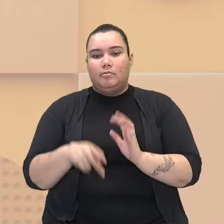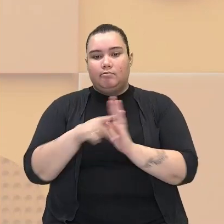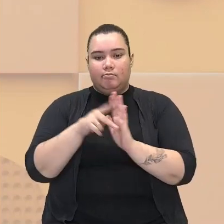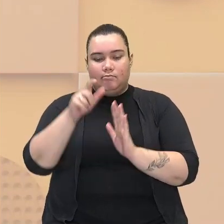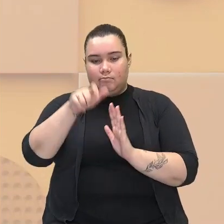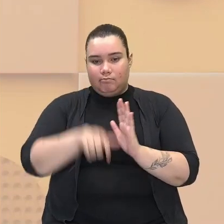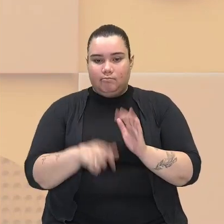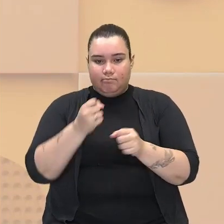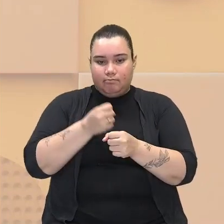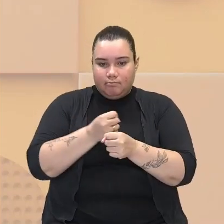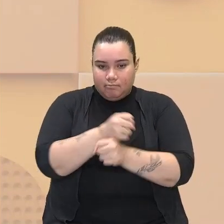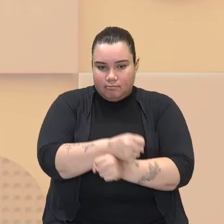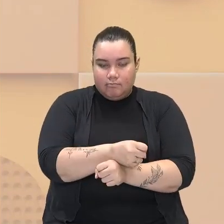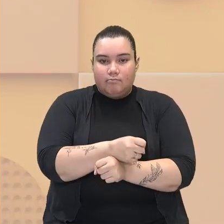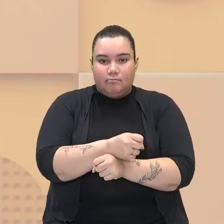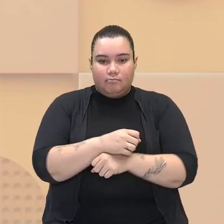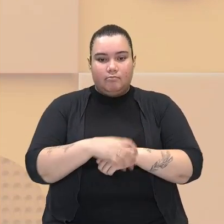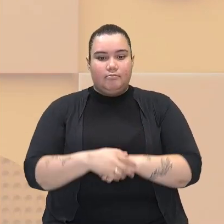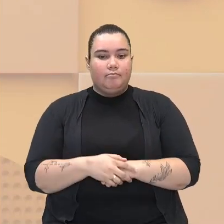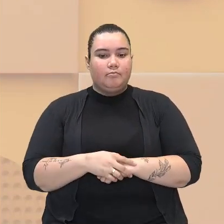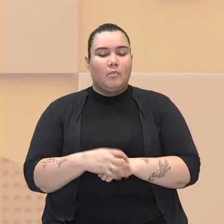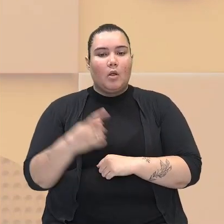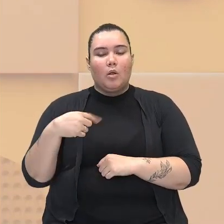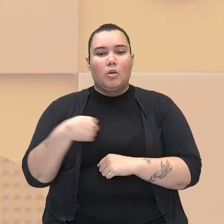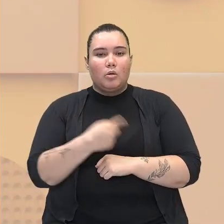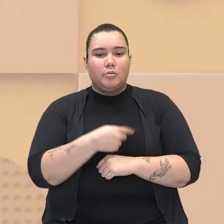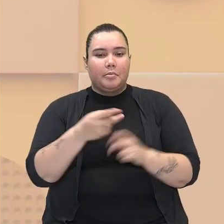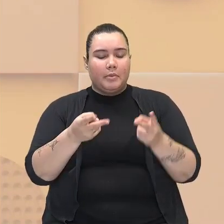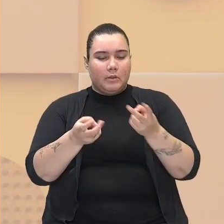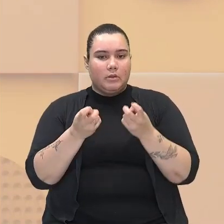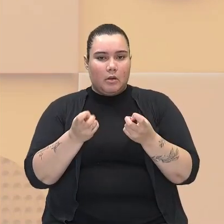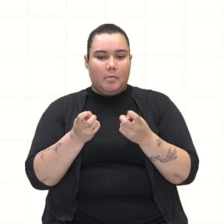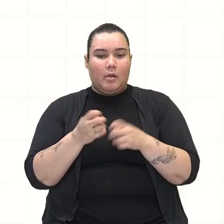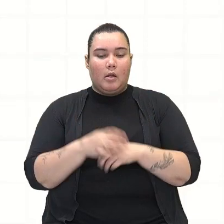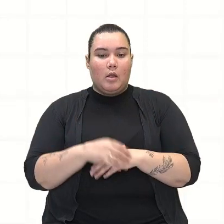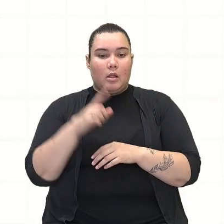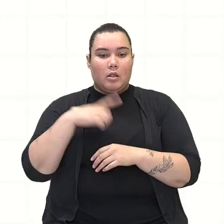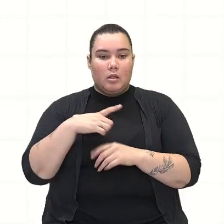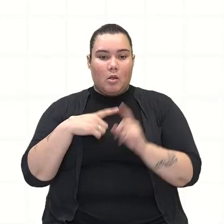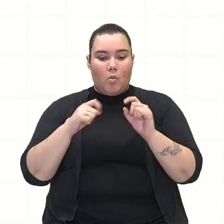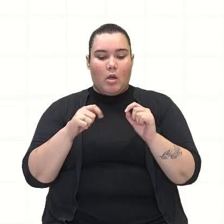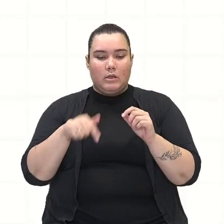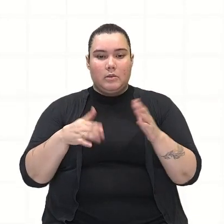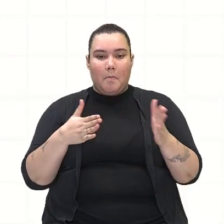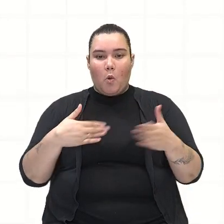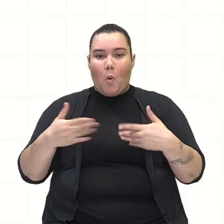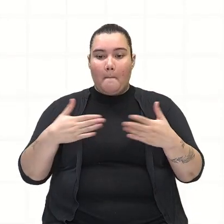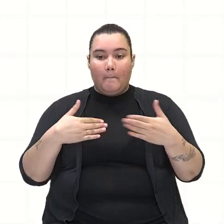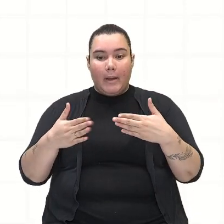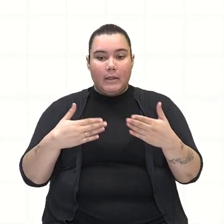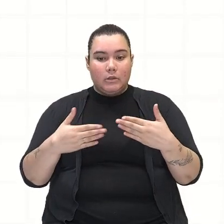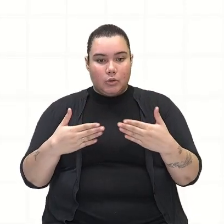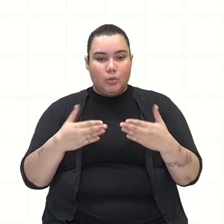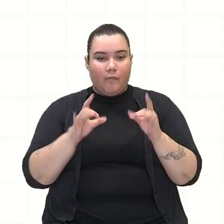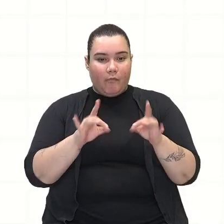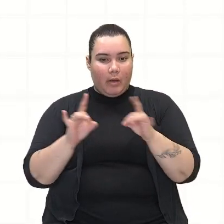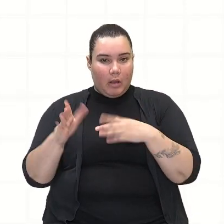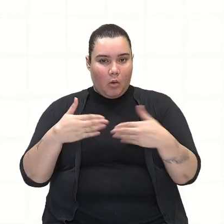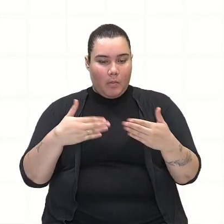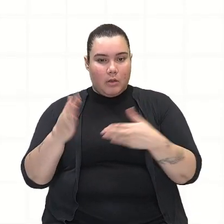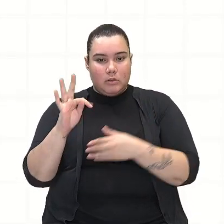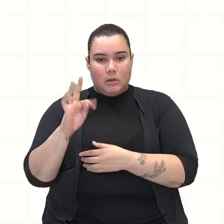pelos escravizados. E a gente tem esse comércio transatlântico, ele vai ser muito movido por conta